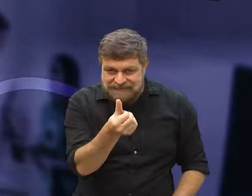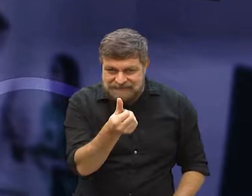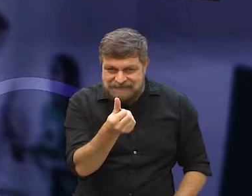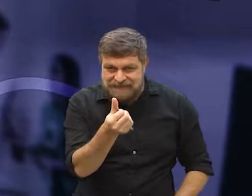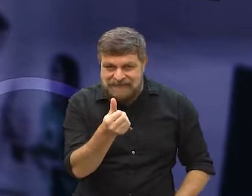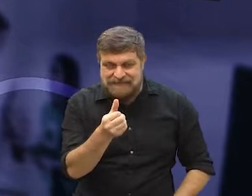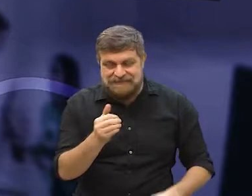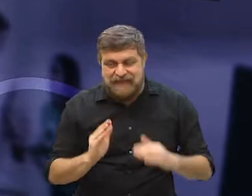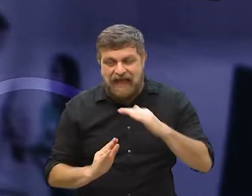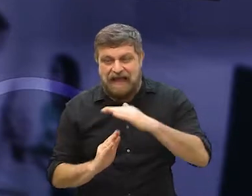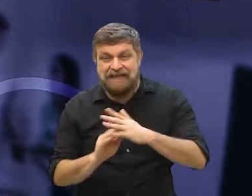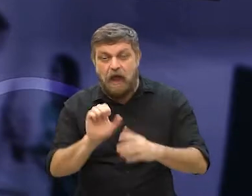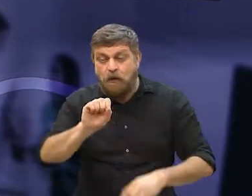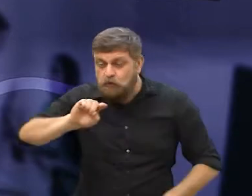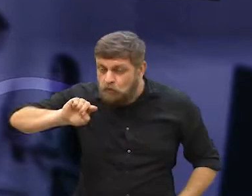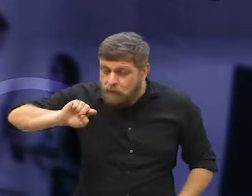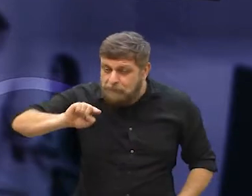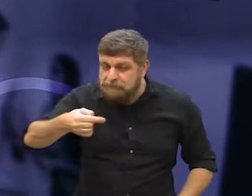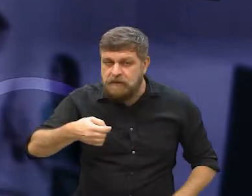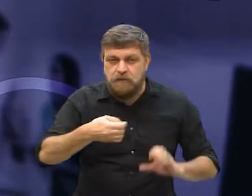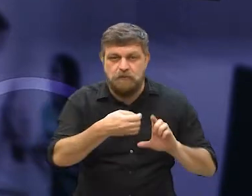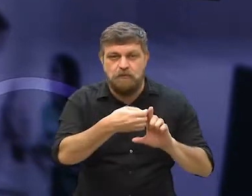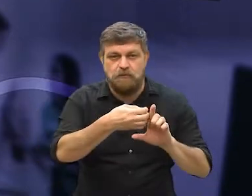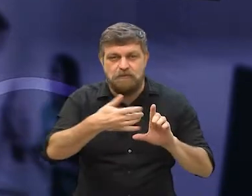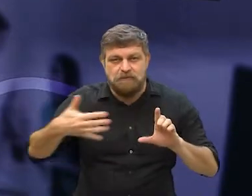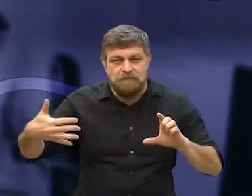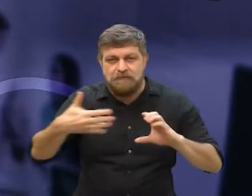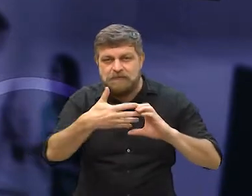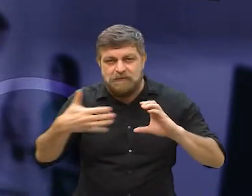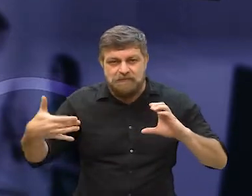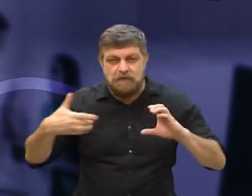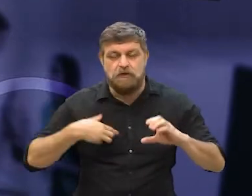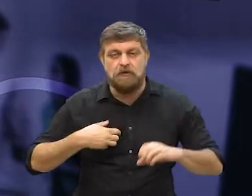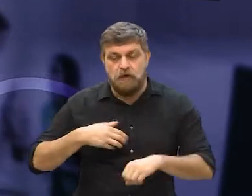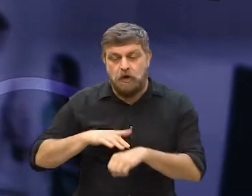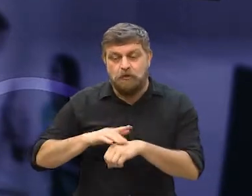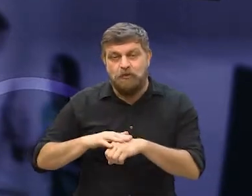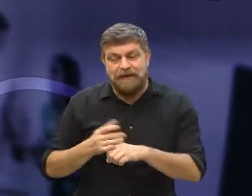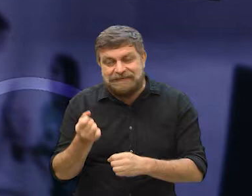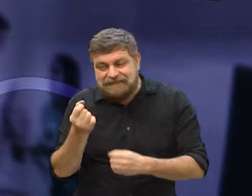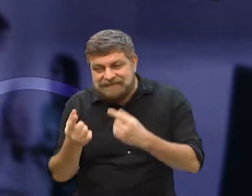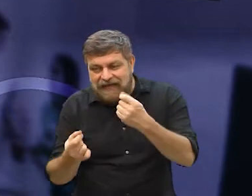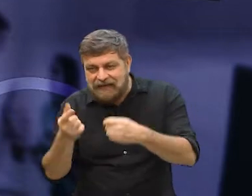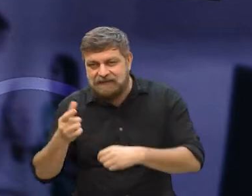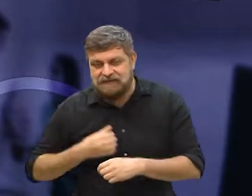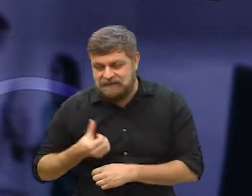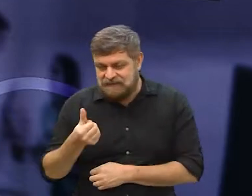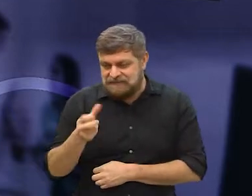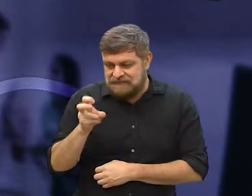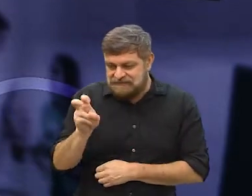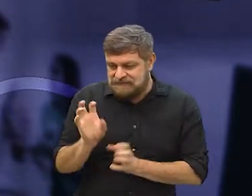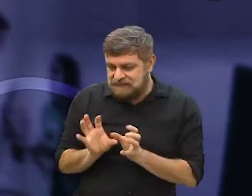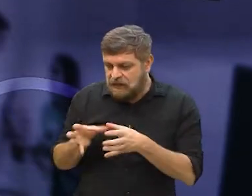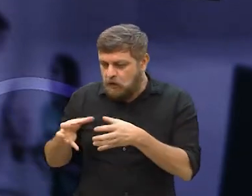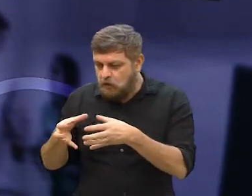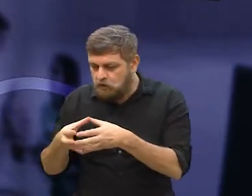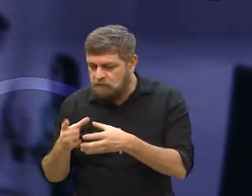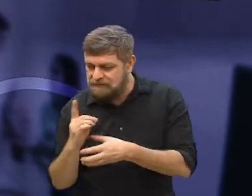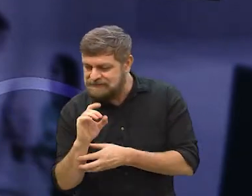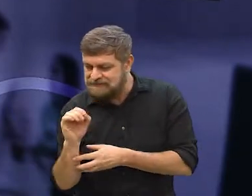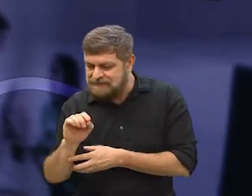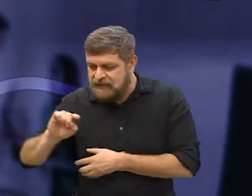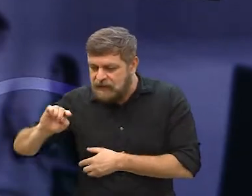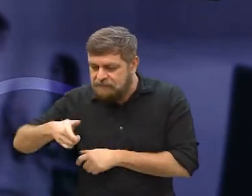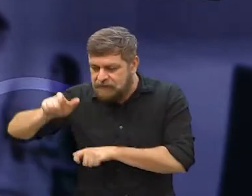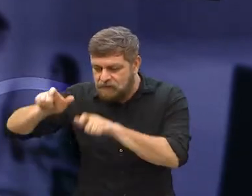mil doenças raras. Cada uma abrangendo não mais do que 65 casos em grupos de 100 mil habitantes.